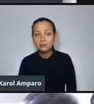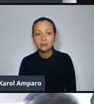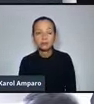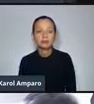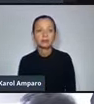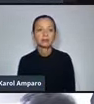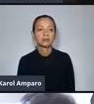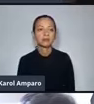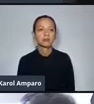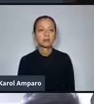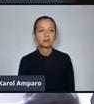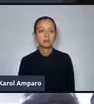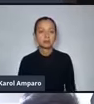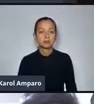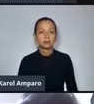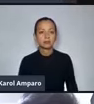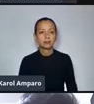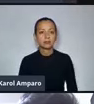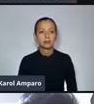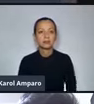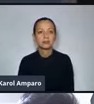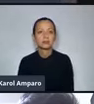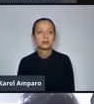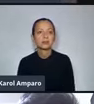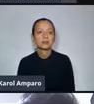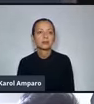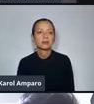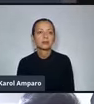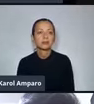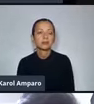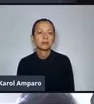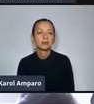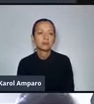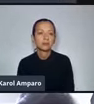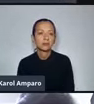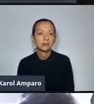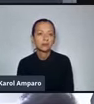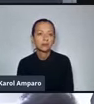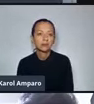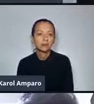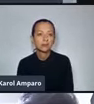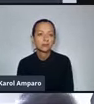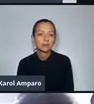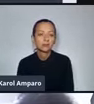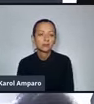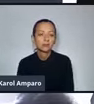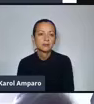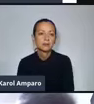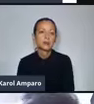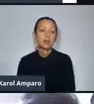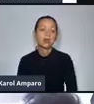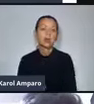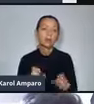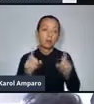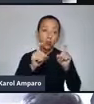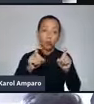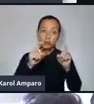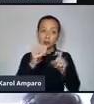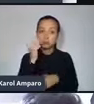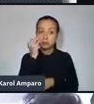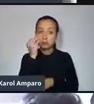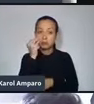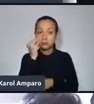Mestre, se o senhor preferir, pode sim, sem problema algum. Se o senhor quiser continuar do computador.